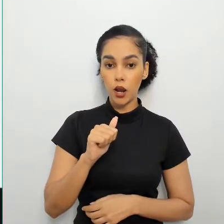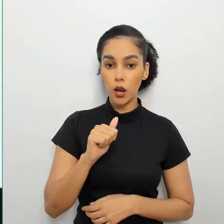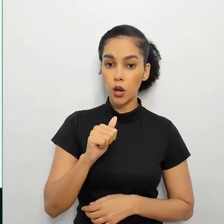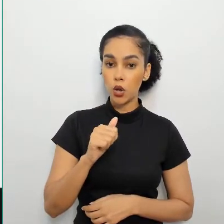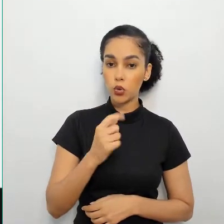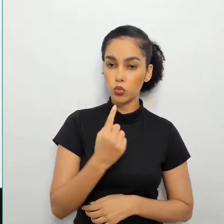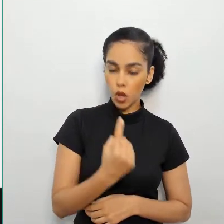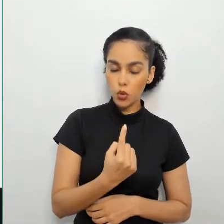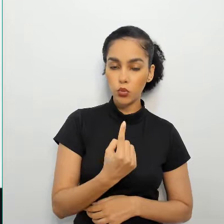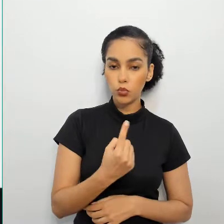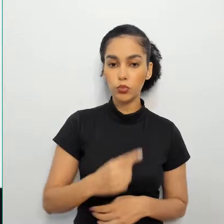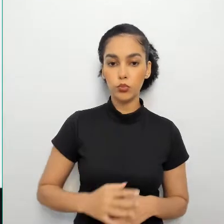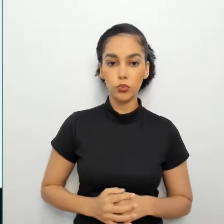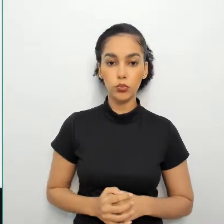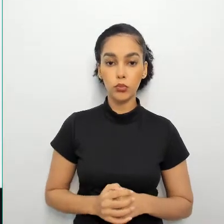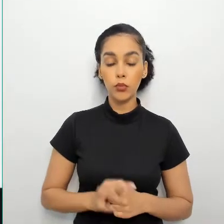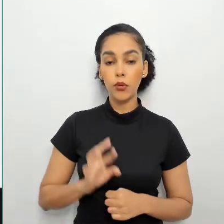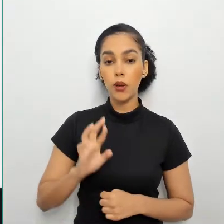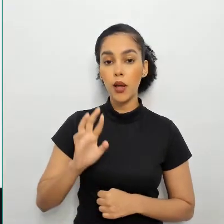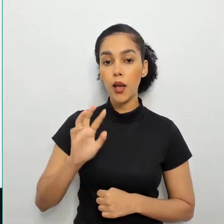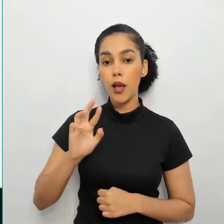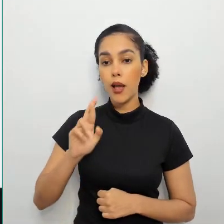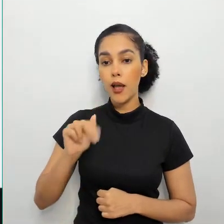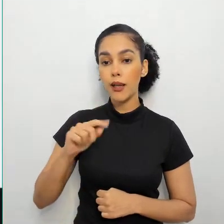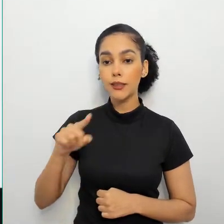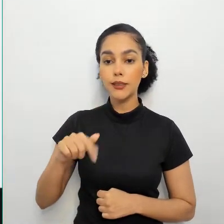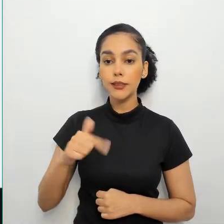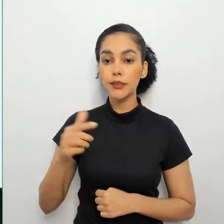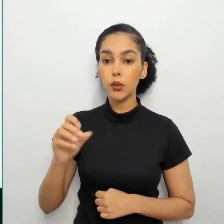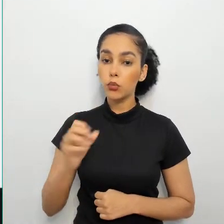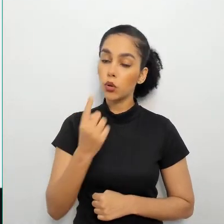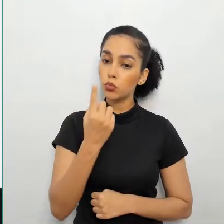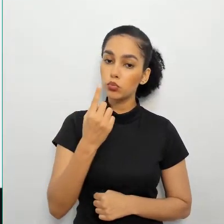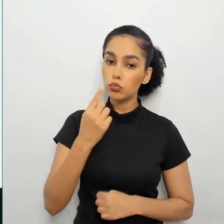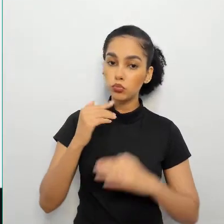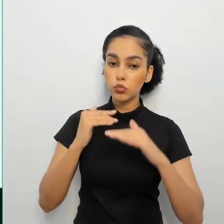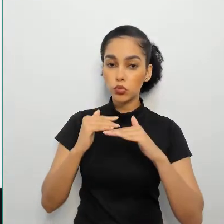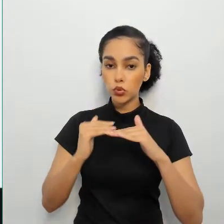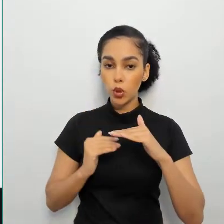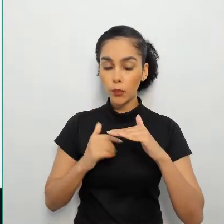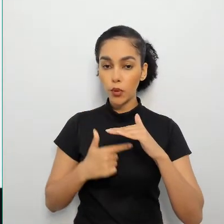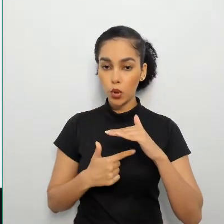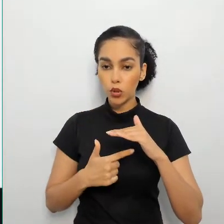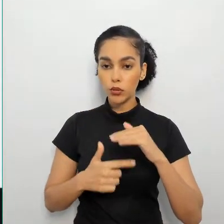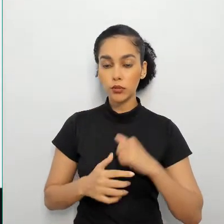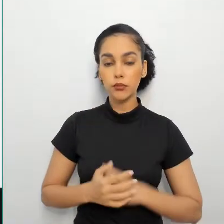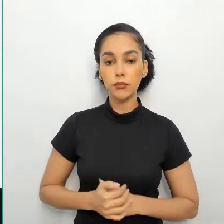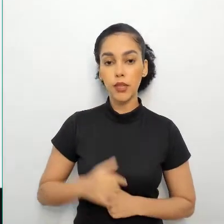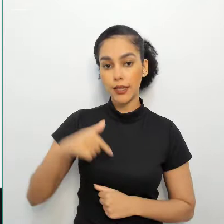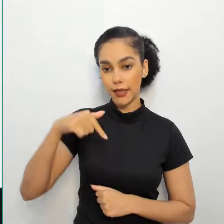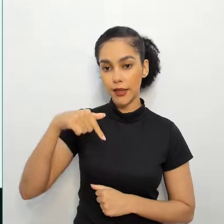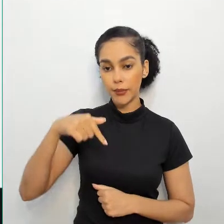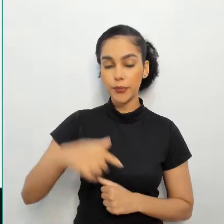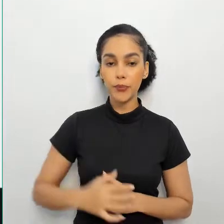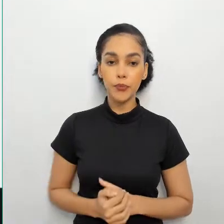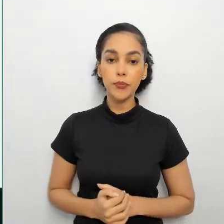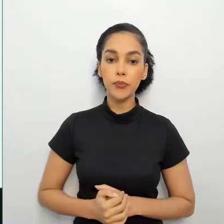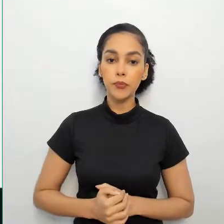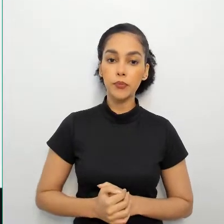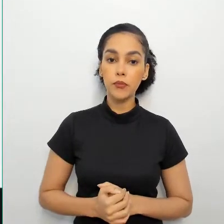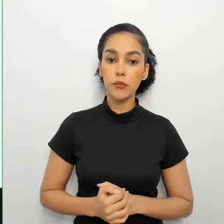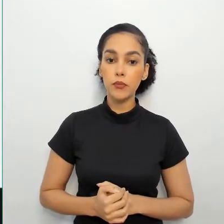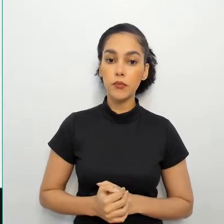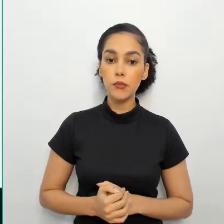1, e a razão, que eu sei que vale 1 sobre 2. Vamos fazer essas substituições. O A100